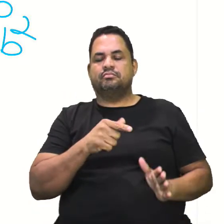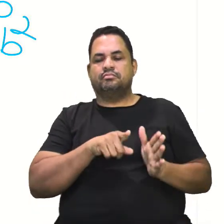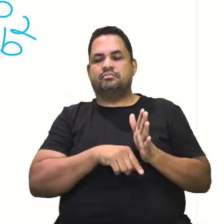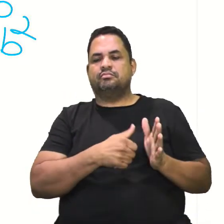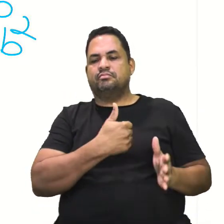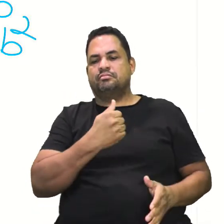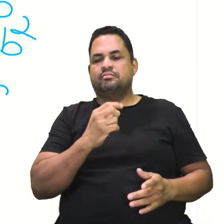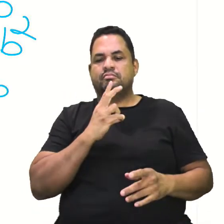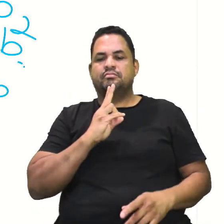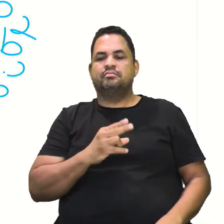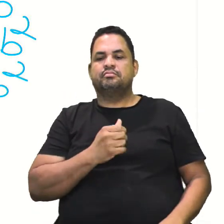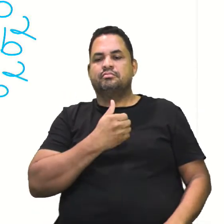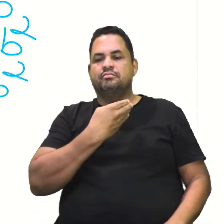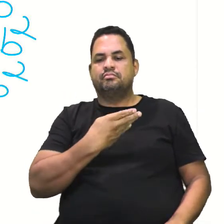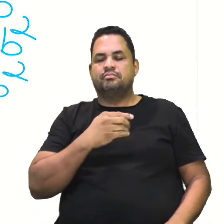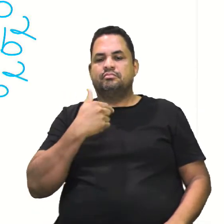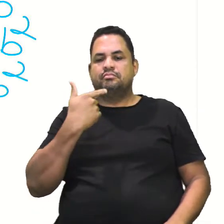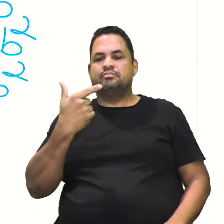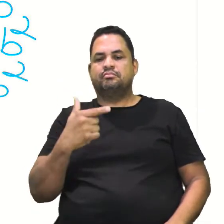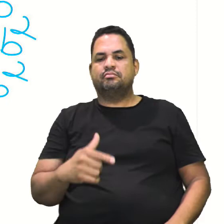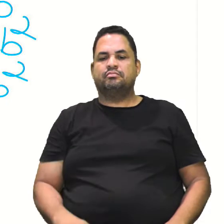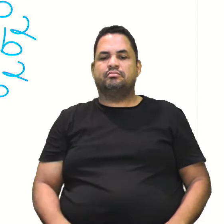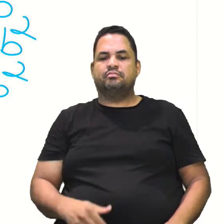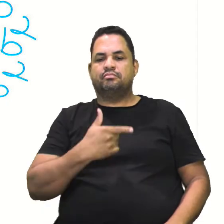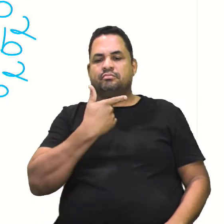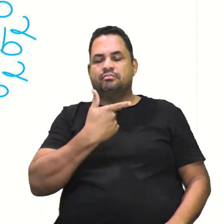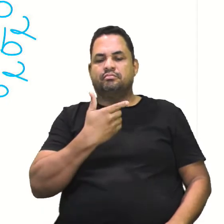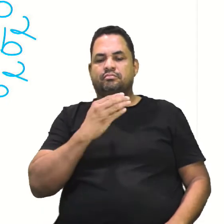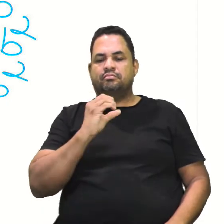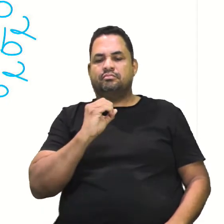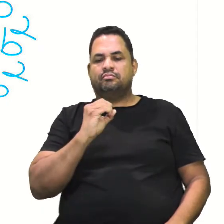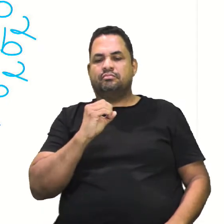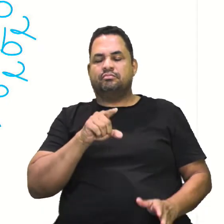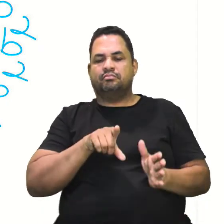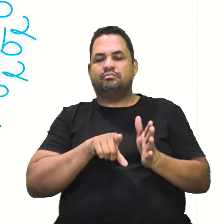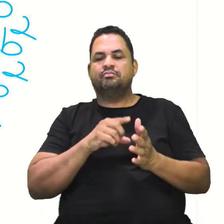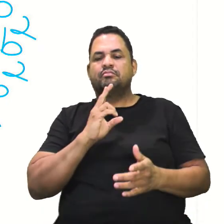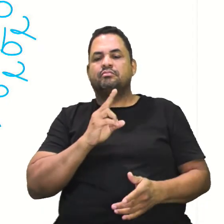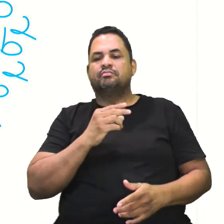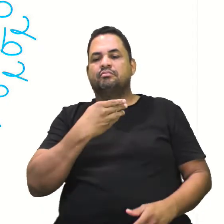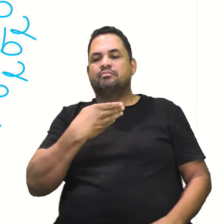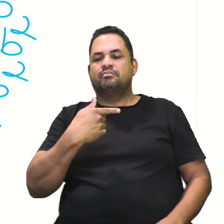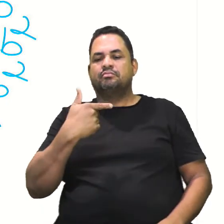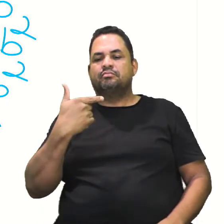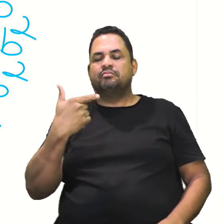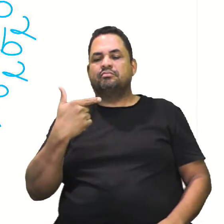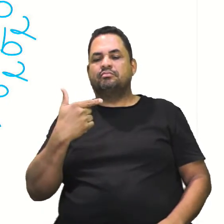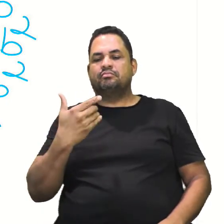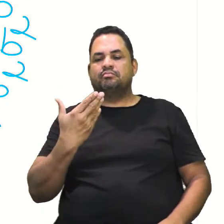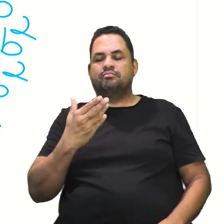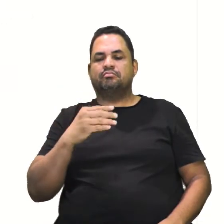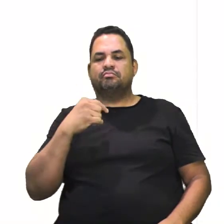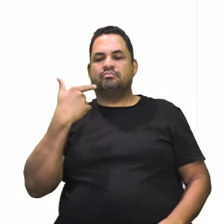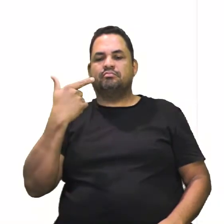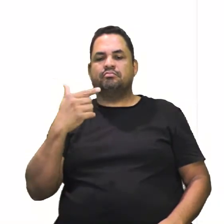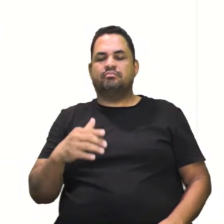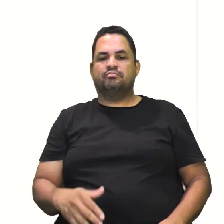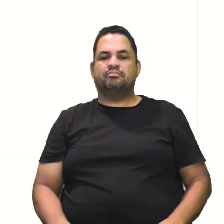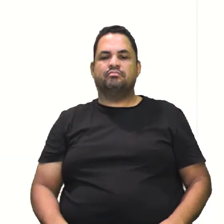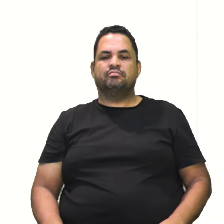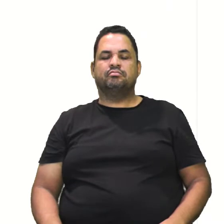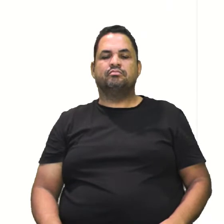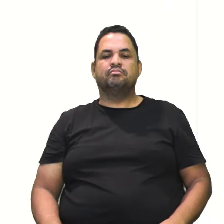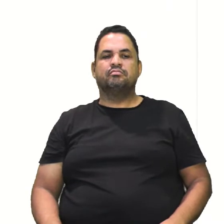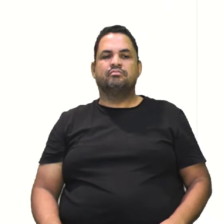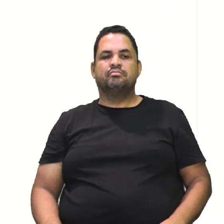menos 16 igual a B ao quadrado. 20 vai ser igual a B ao quadrado. Posso parar. Eu posso parar, é isso